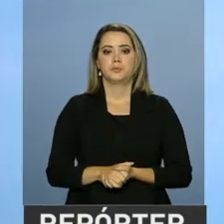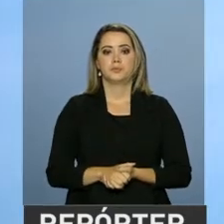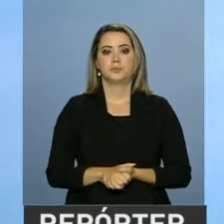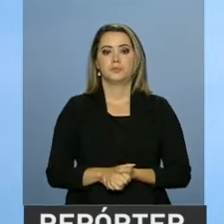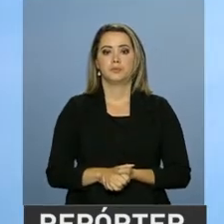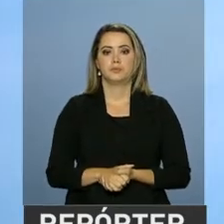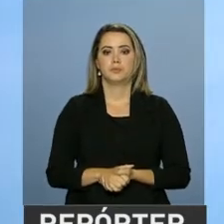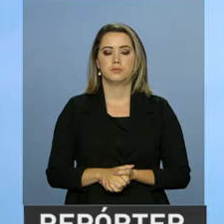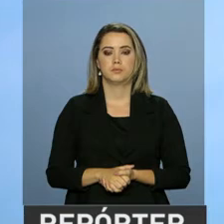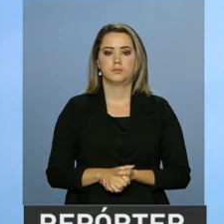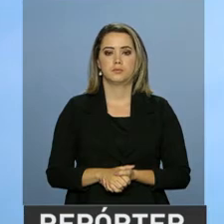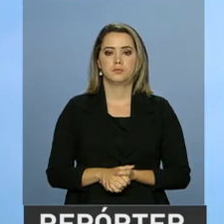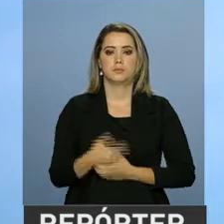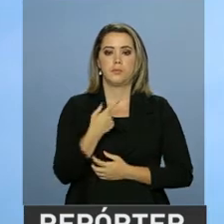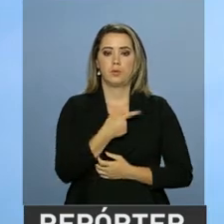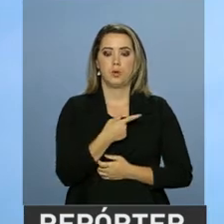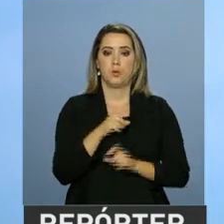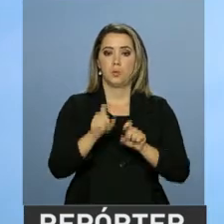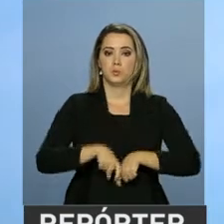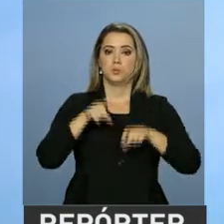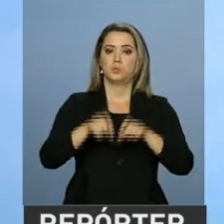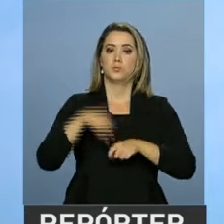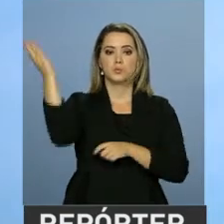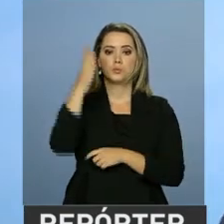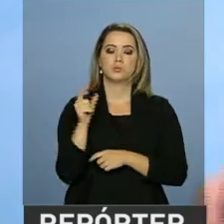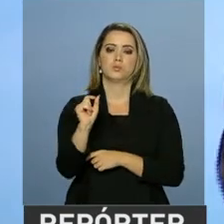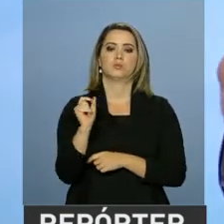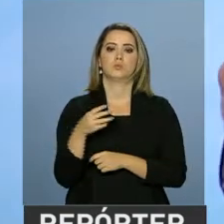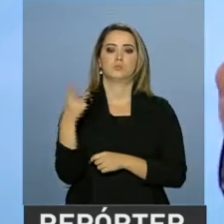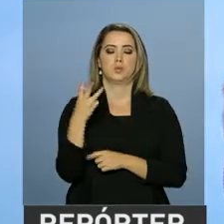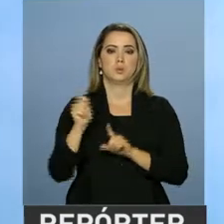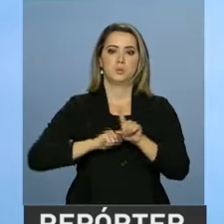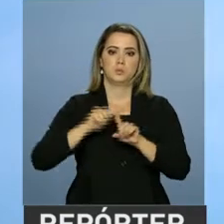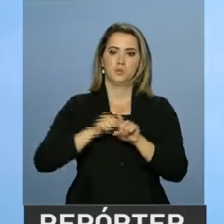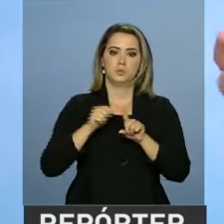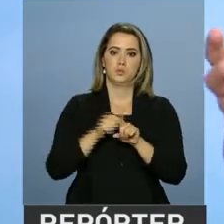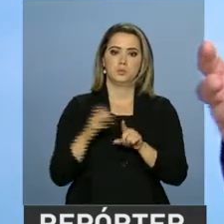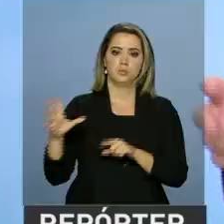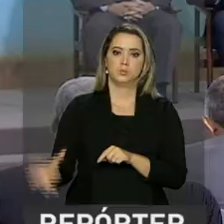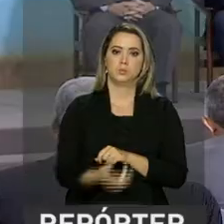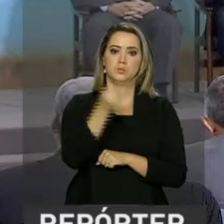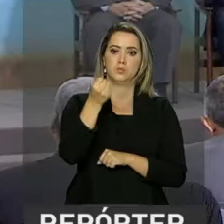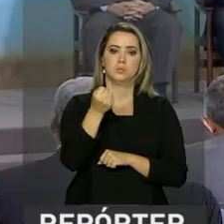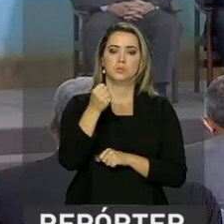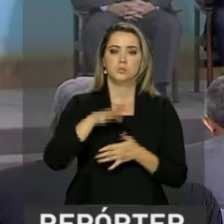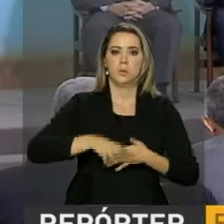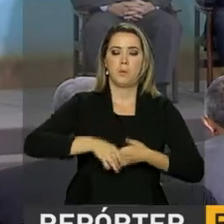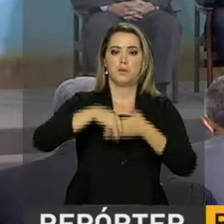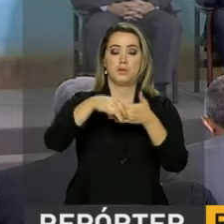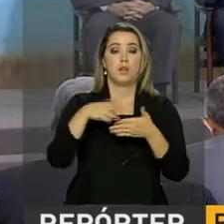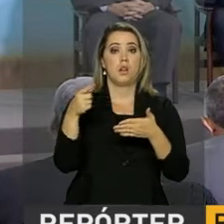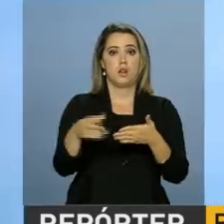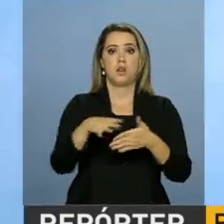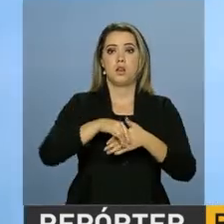que apareceu agora nesse trimestre como o grande salvador, literalmente, da